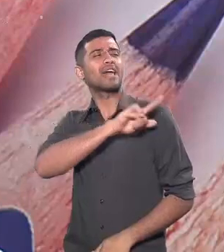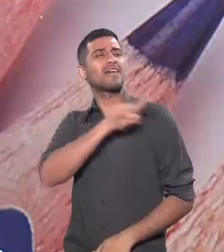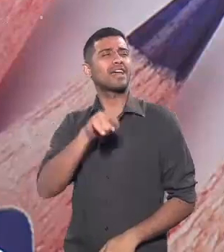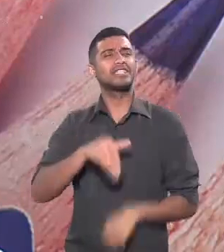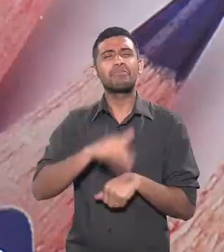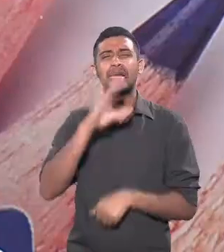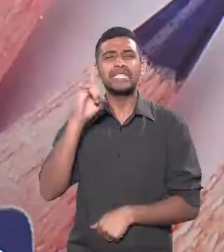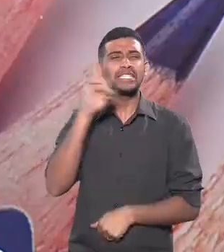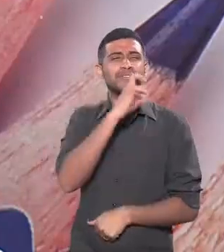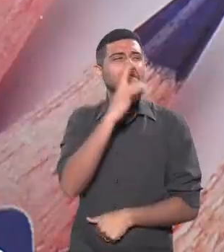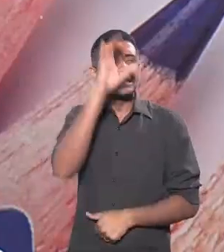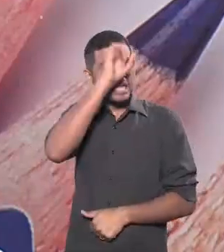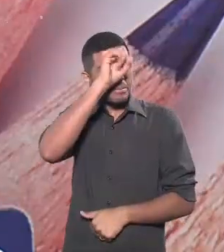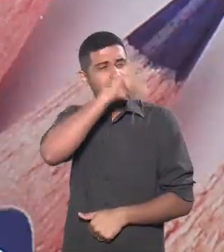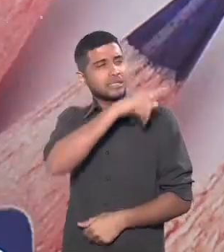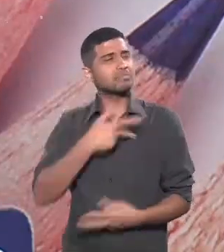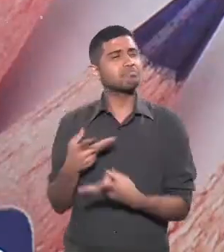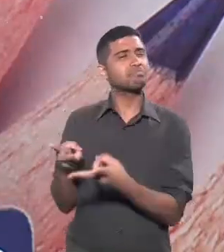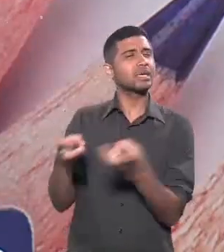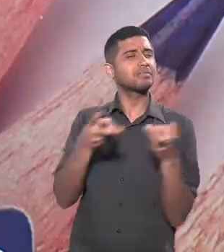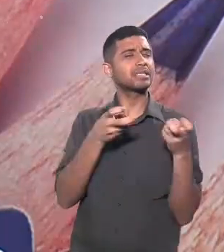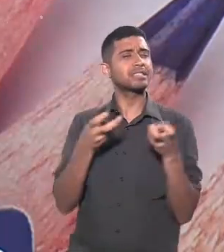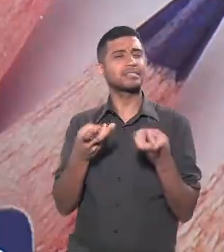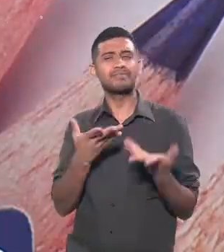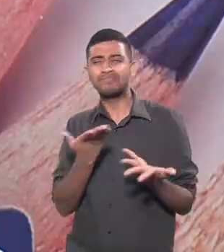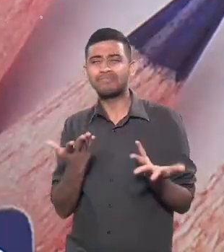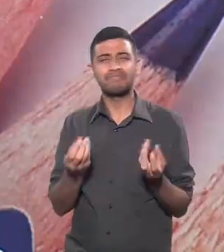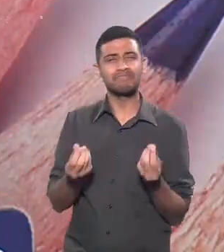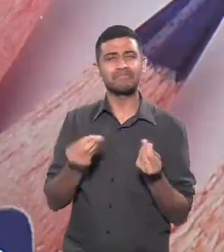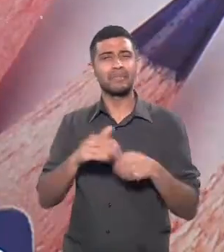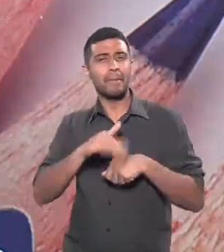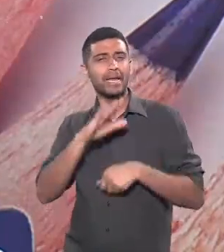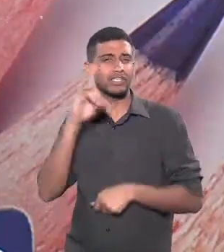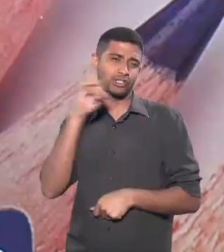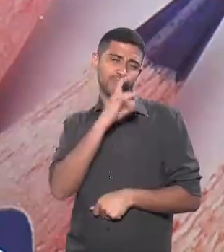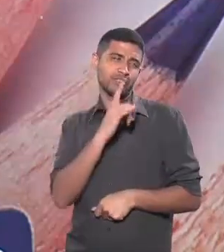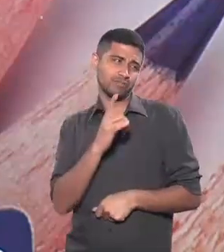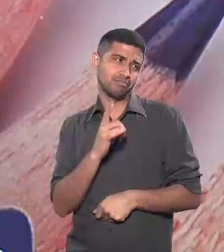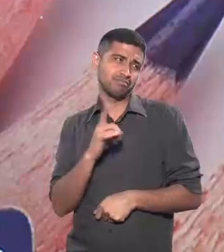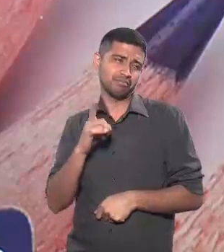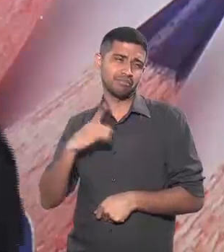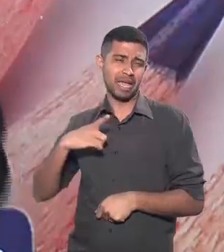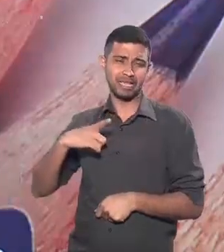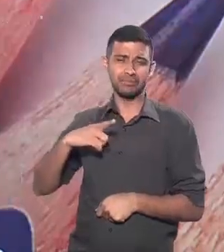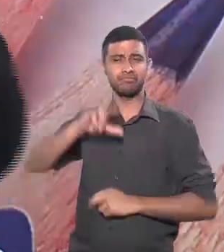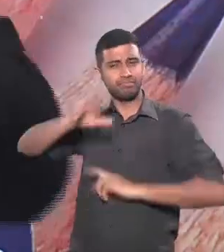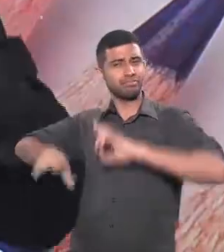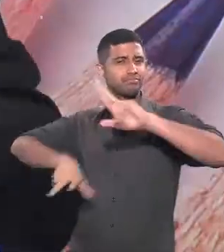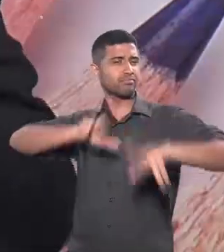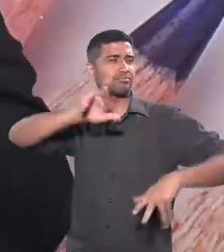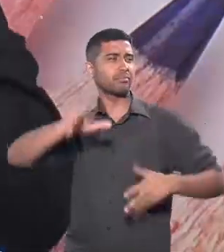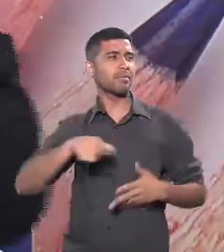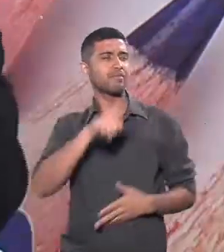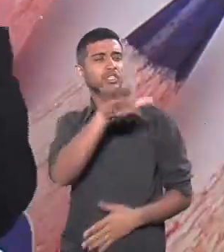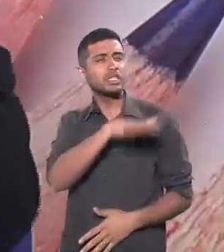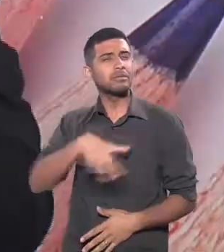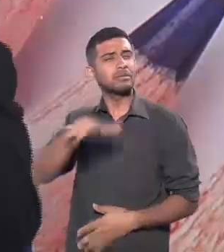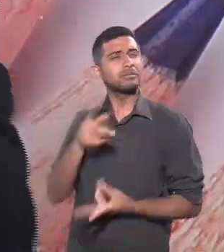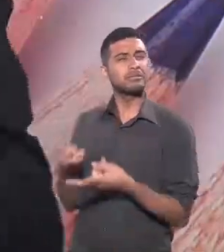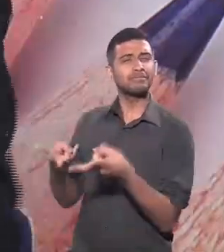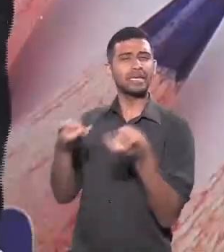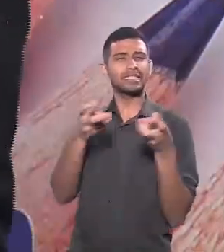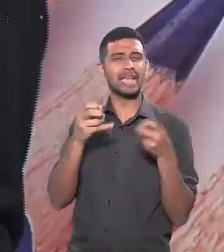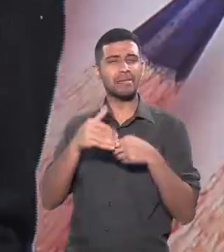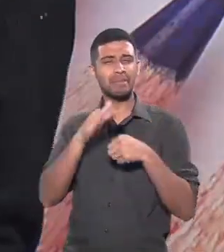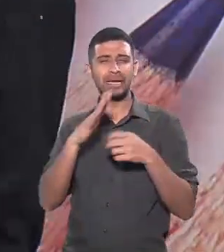você acha que eles têm mais dificuldade em aprender? O que você acha que para eles é mais difícil? Claro que depende de pessoa, mas assim, no geral, o que você acha que é